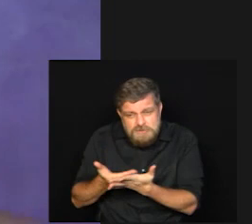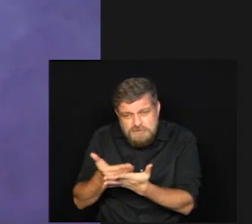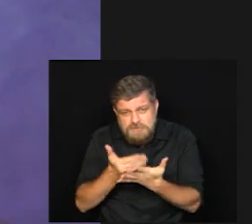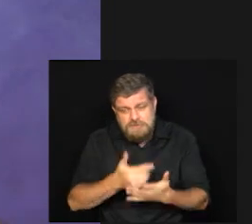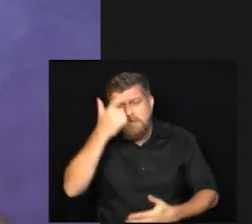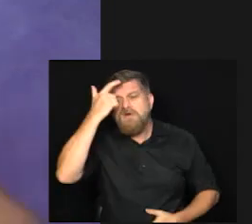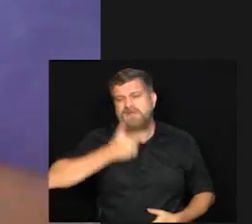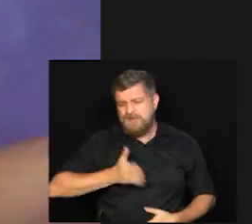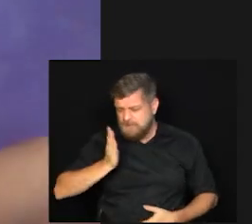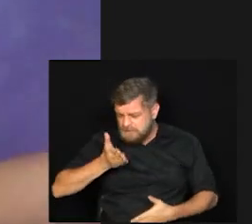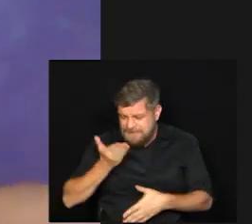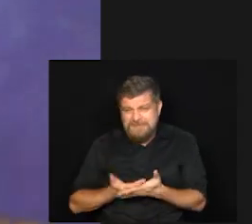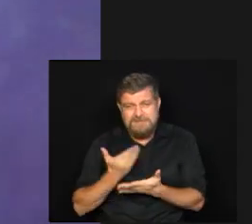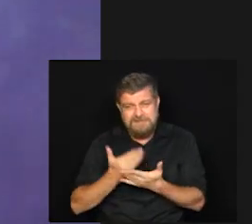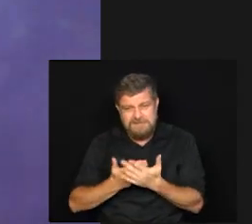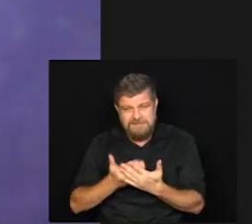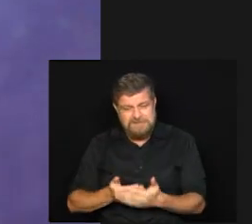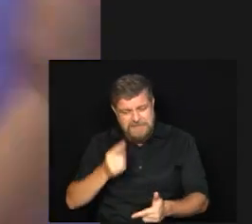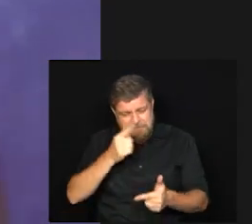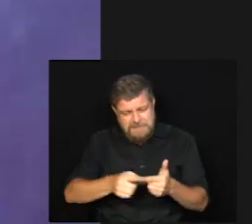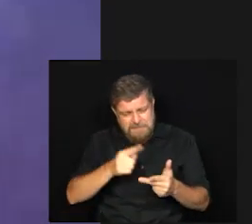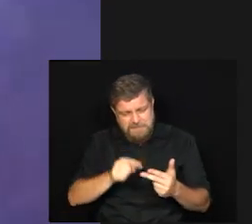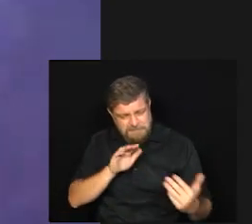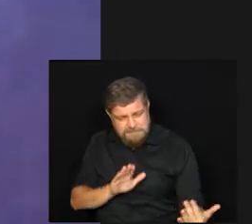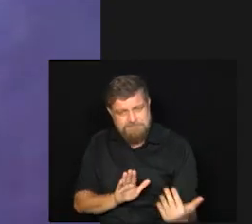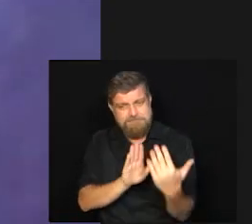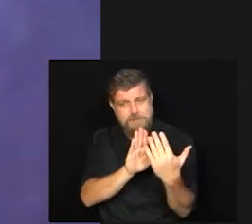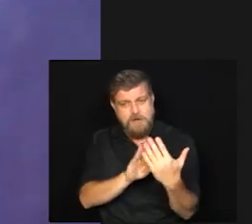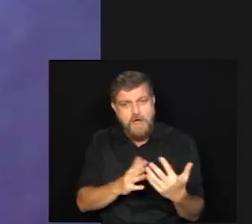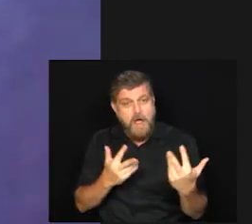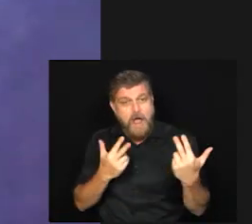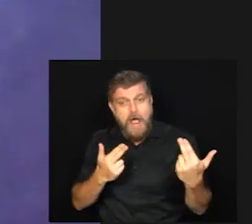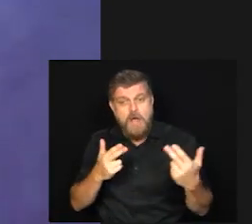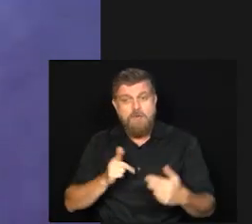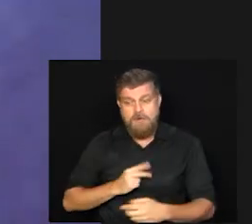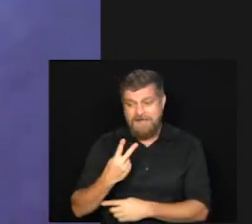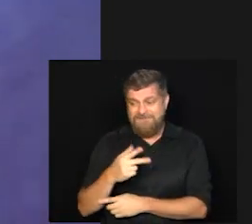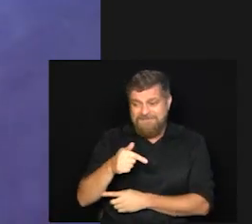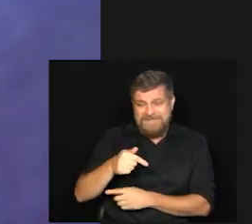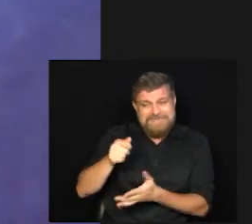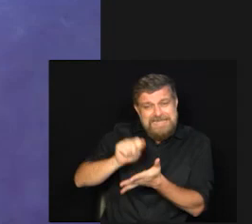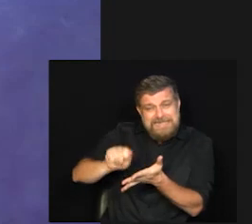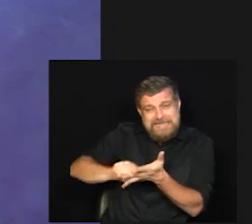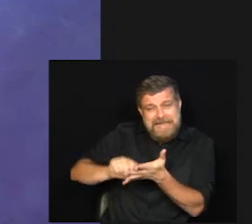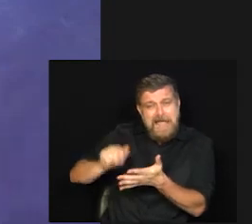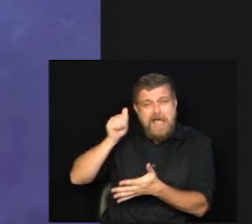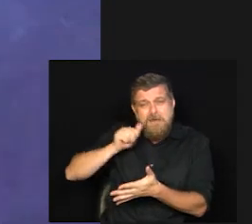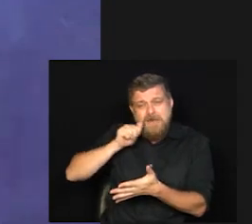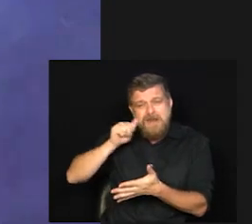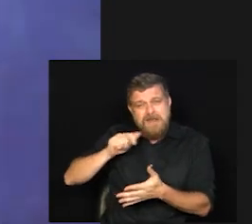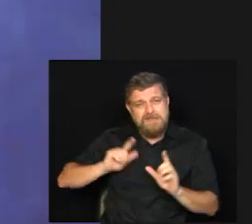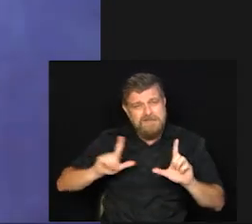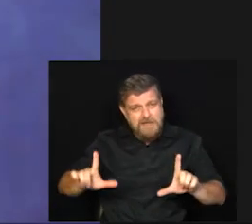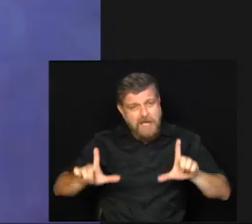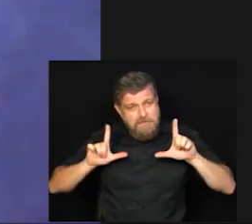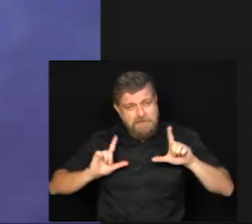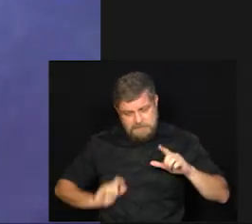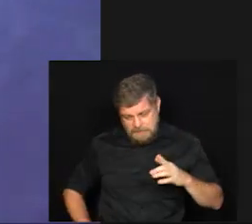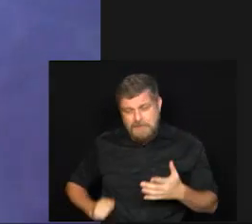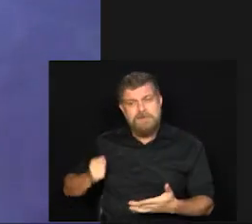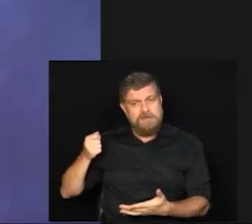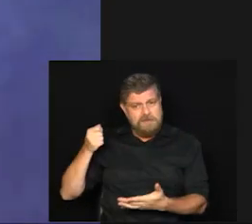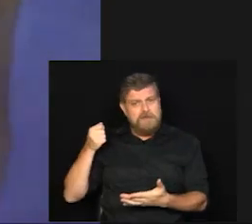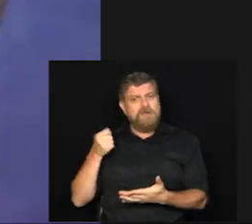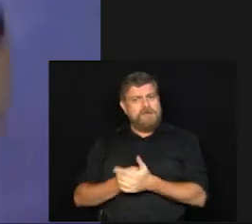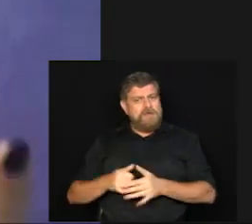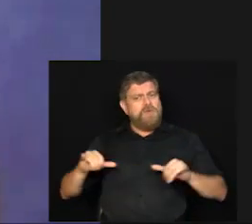estudei muito, enfrento muita coisa, assim como as nossas 27 autoras enfrentam e pagam o preço, né,